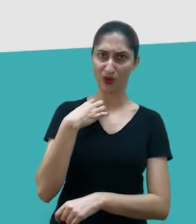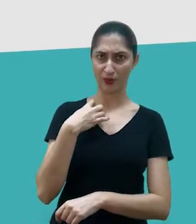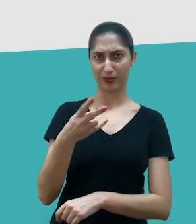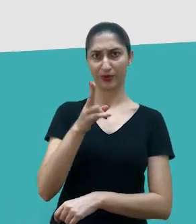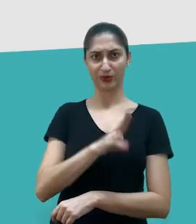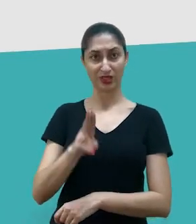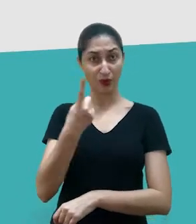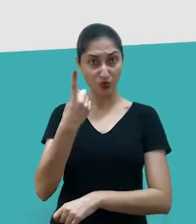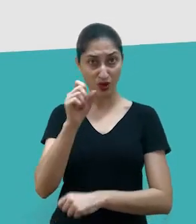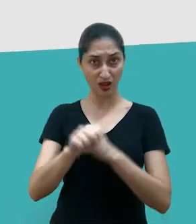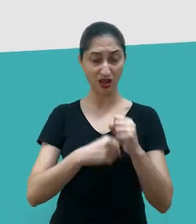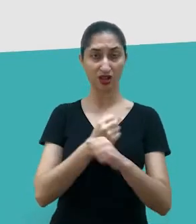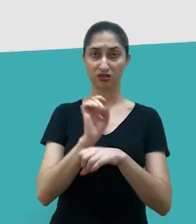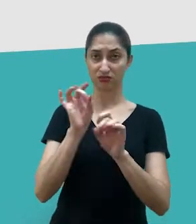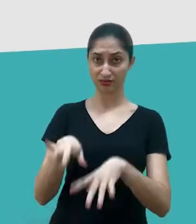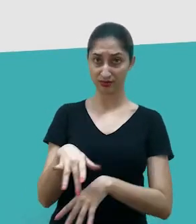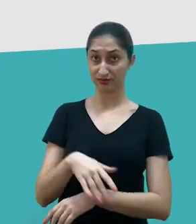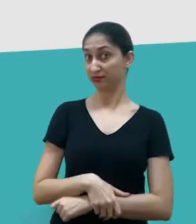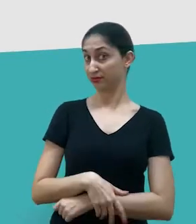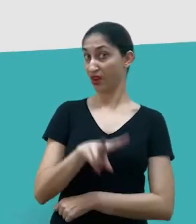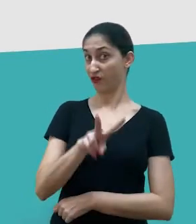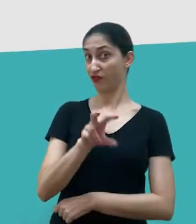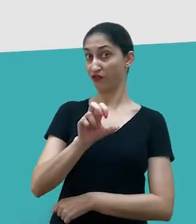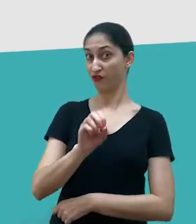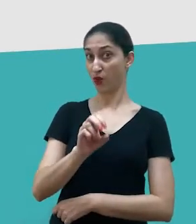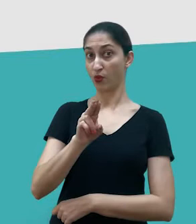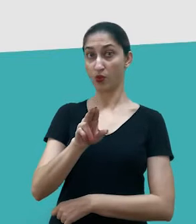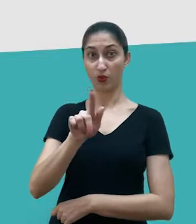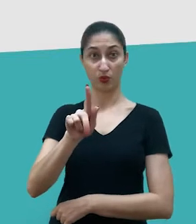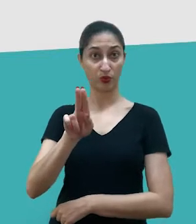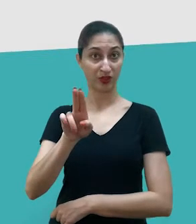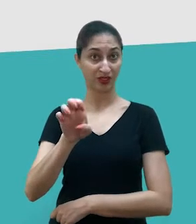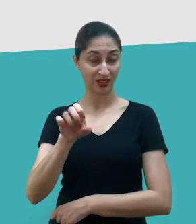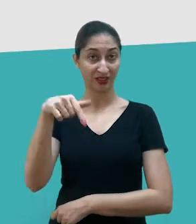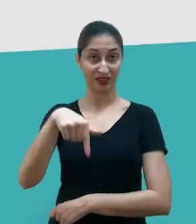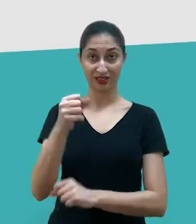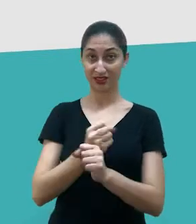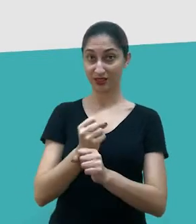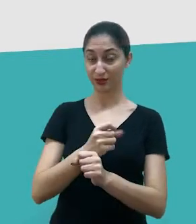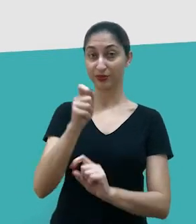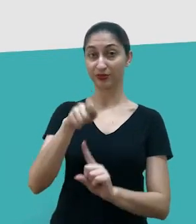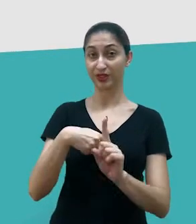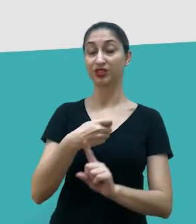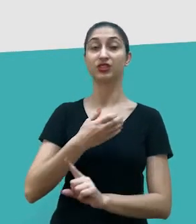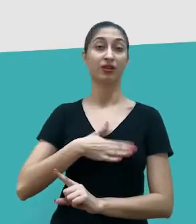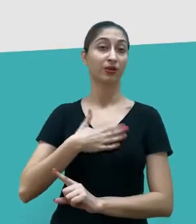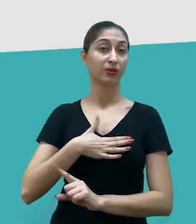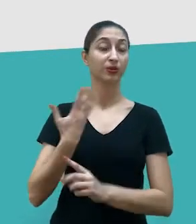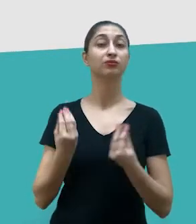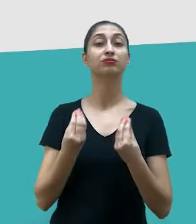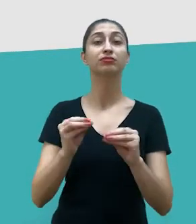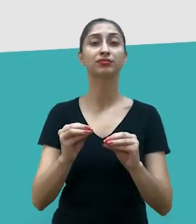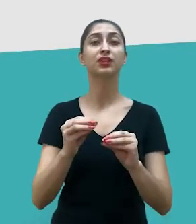é a citação da Vogue deste ano, do mês de agosto. E ela convida a gente a repensar os